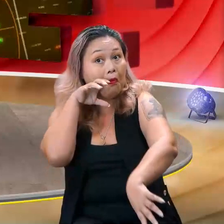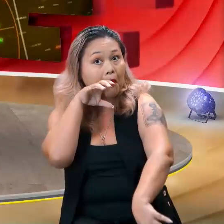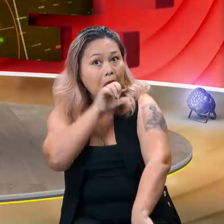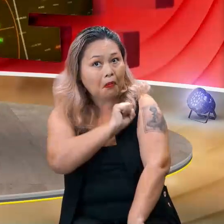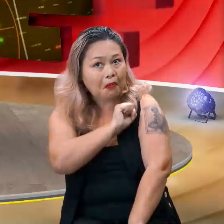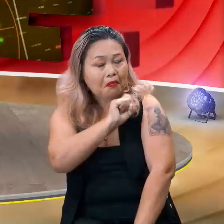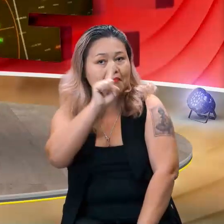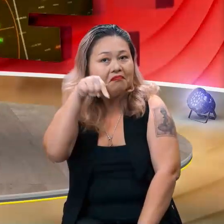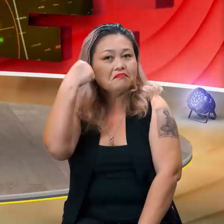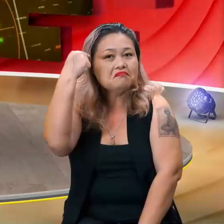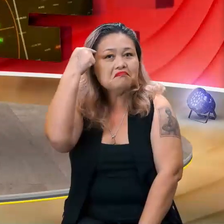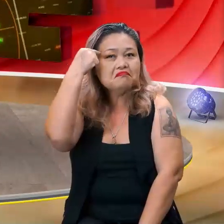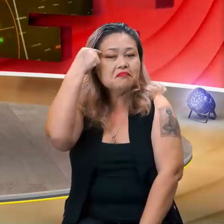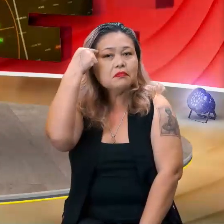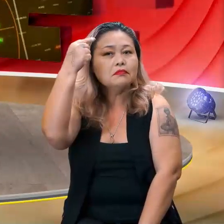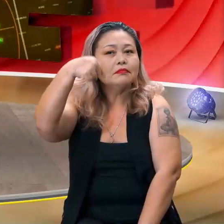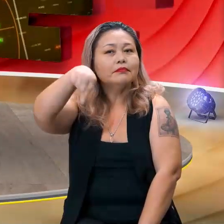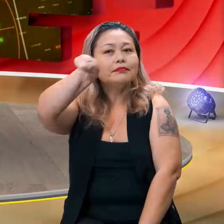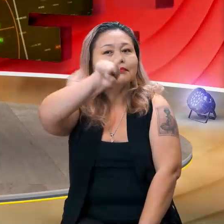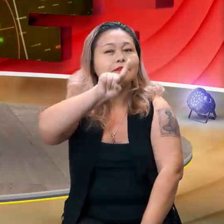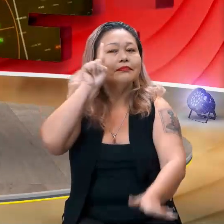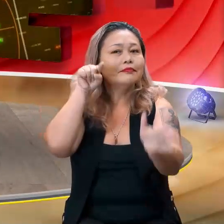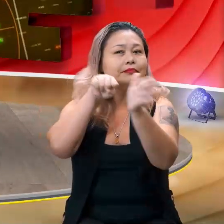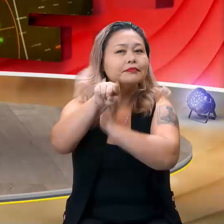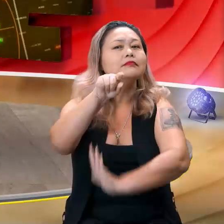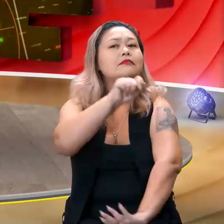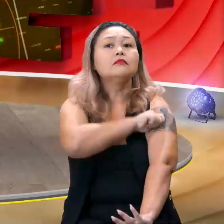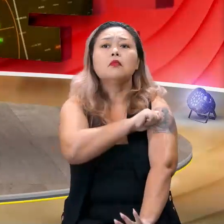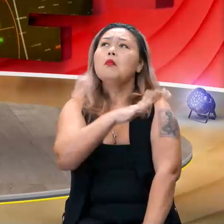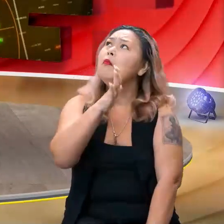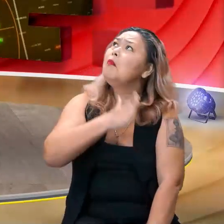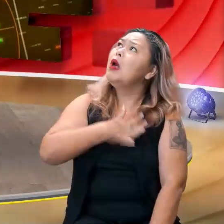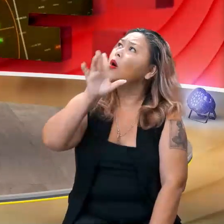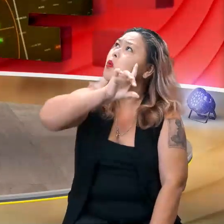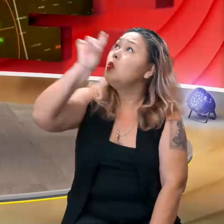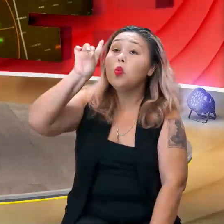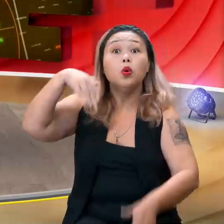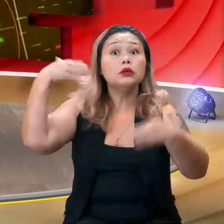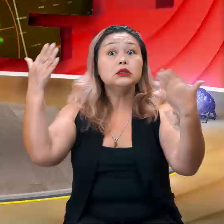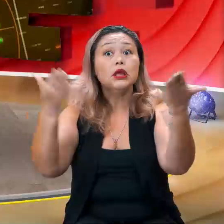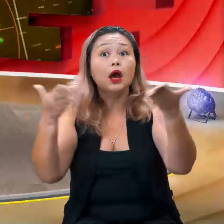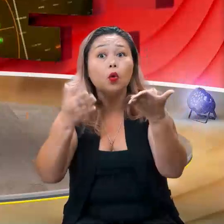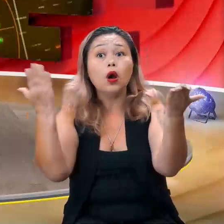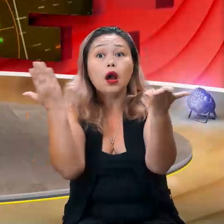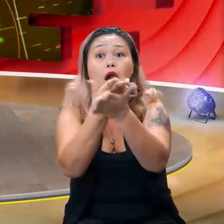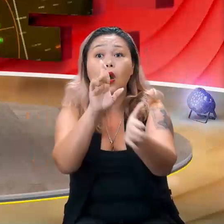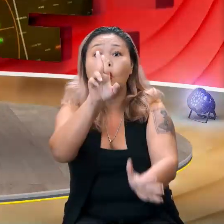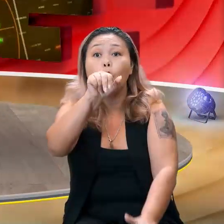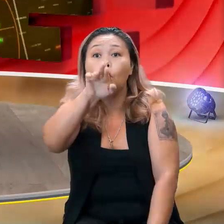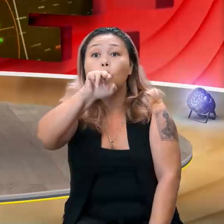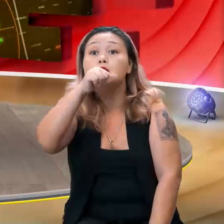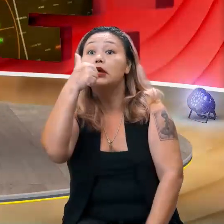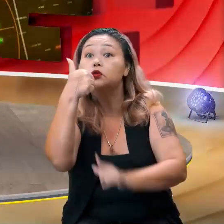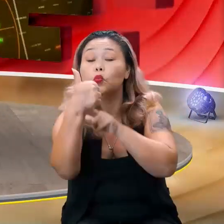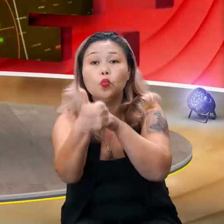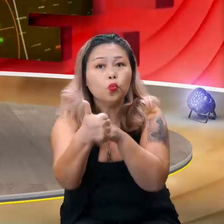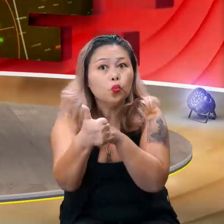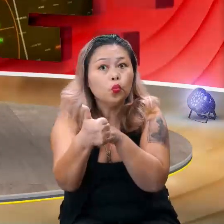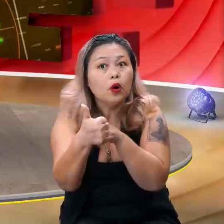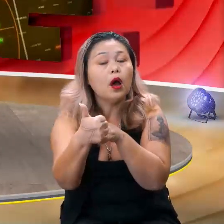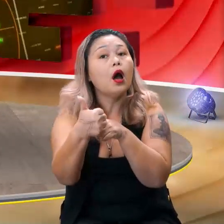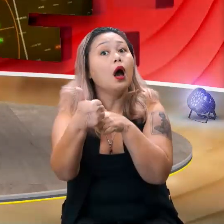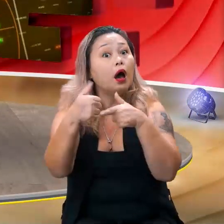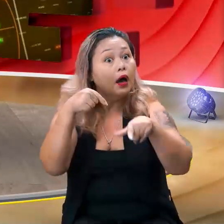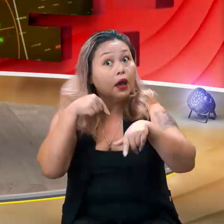me pensando e me perguntando como se fosse o aluno. Meu Deus, se agora que acabou a unidade 1 e ainda tá na